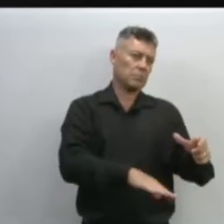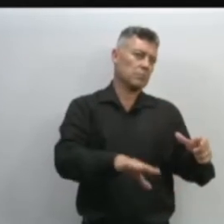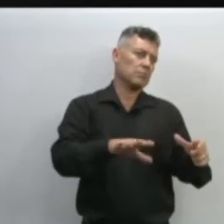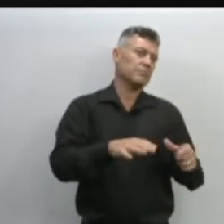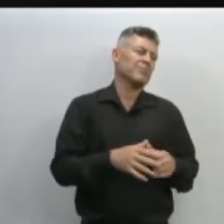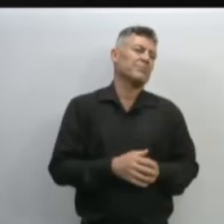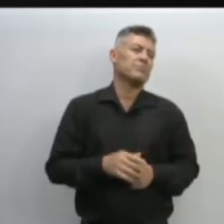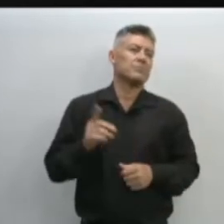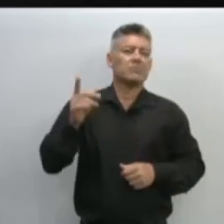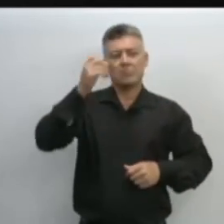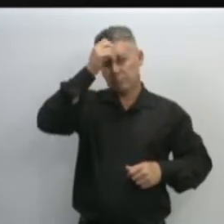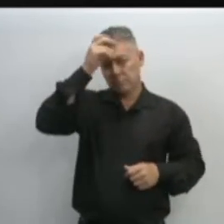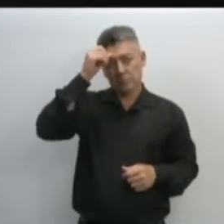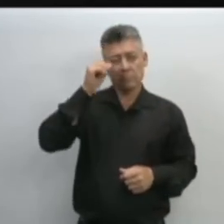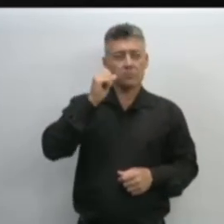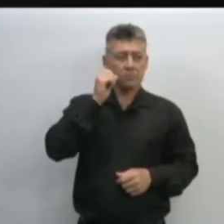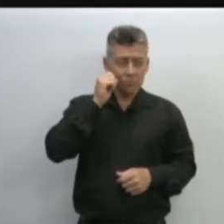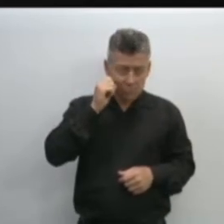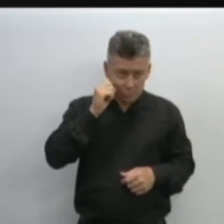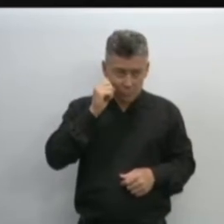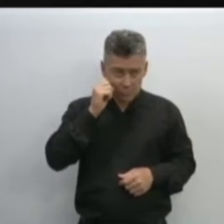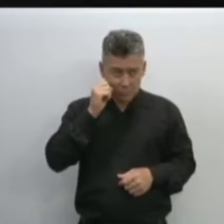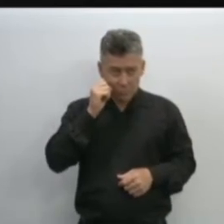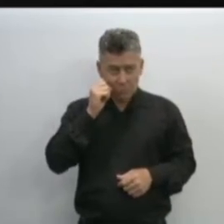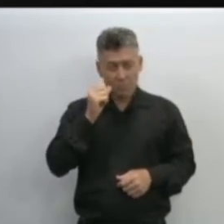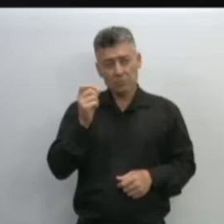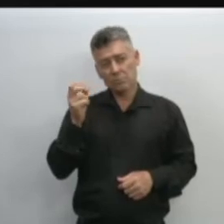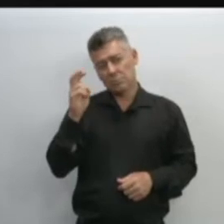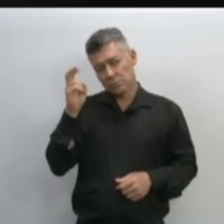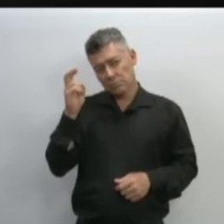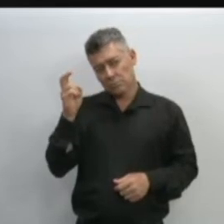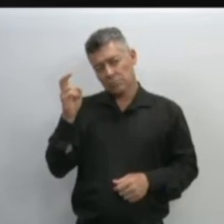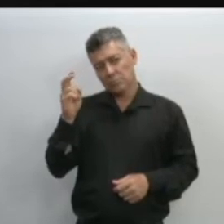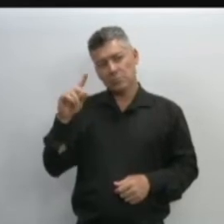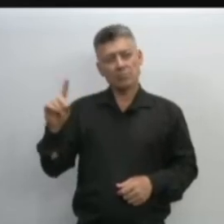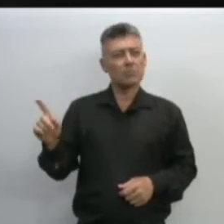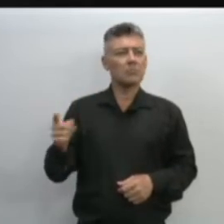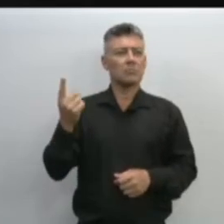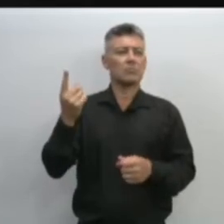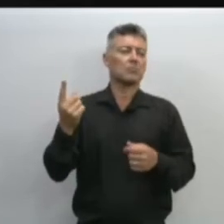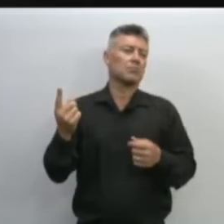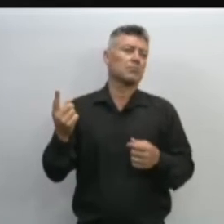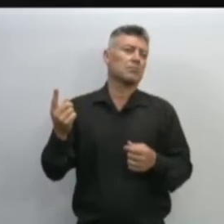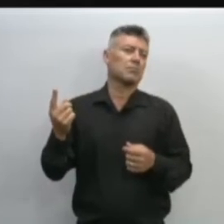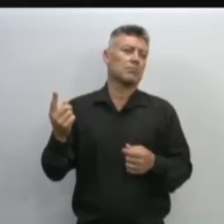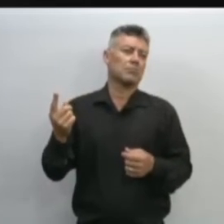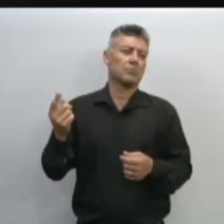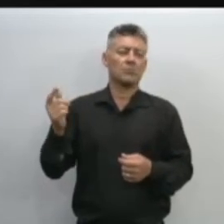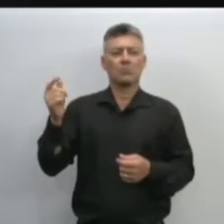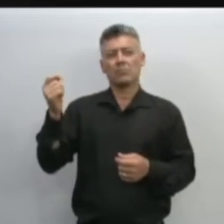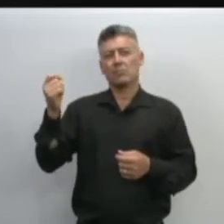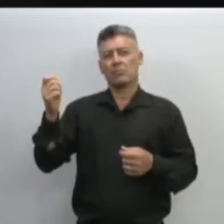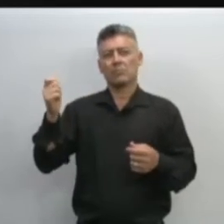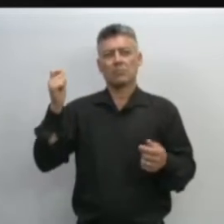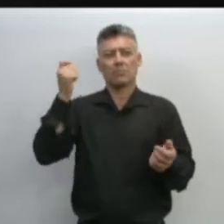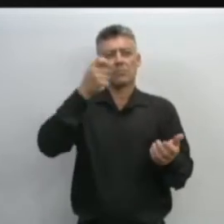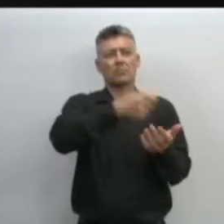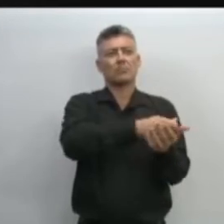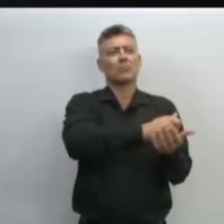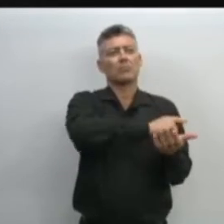o prefeito Álvaro disse que estava com 5 milhões de reais em caixa para fechar 100% dos buracos, bispo, aqui de